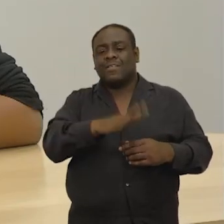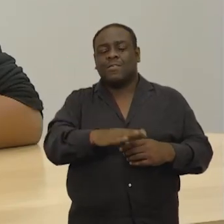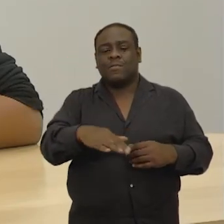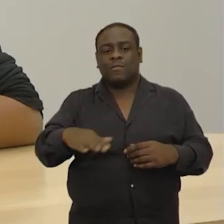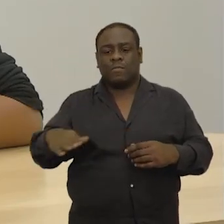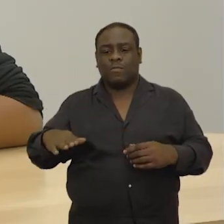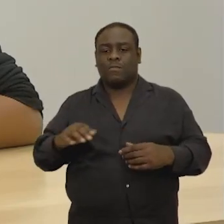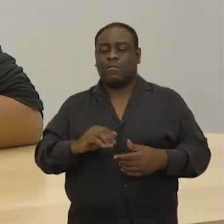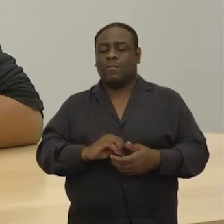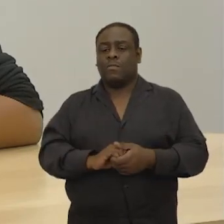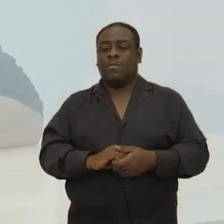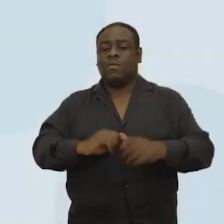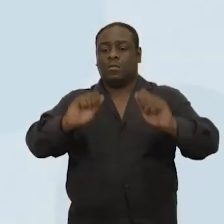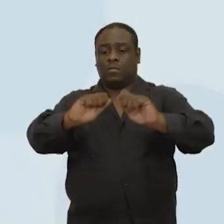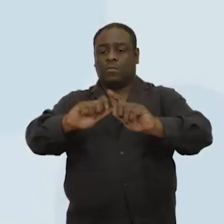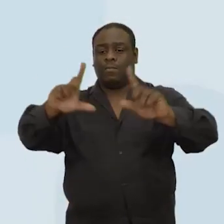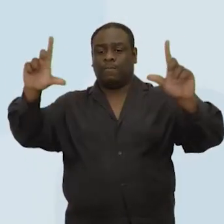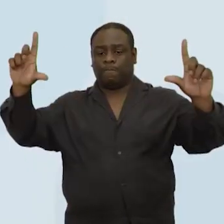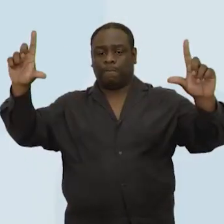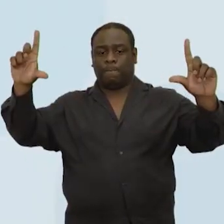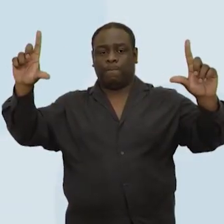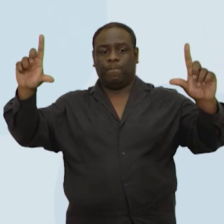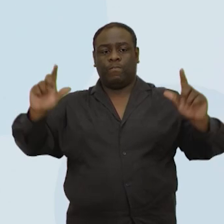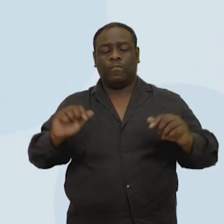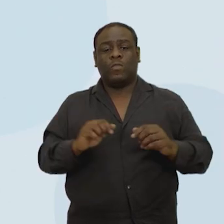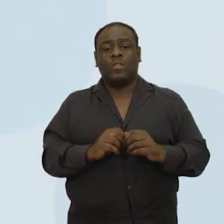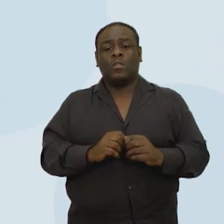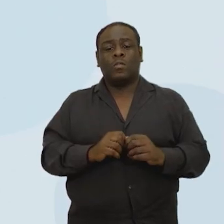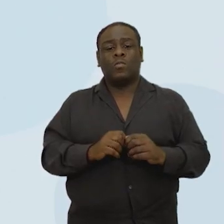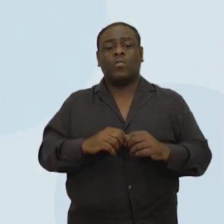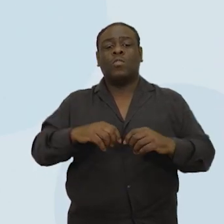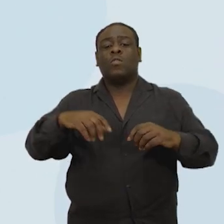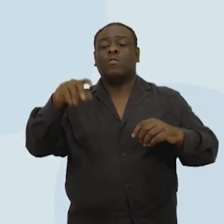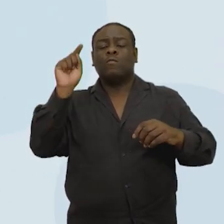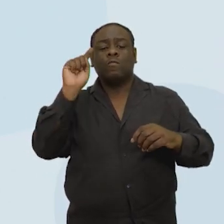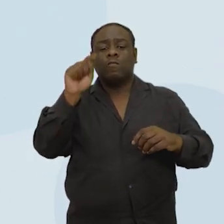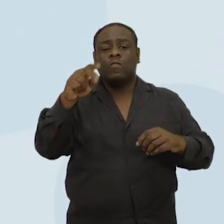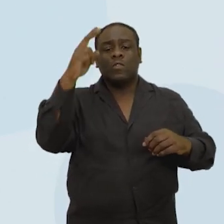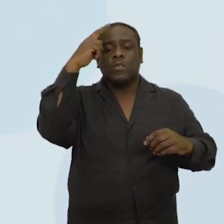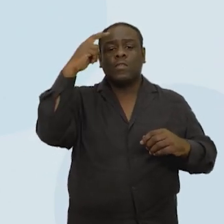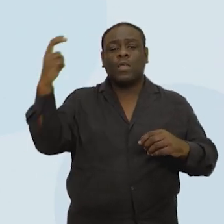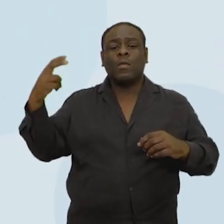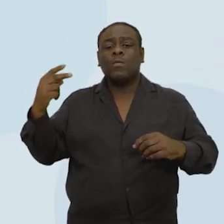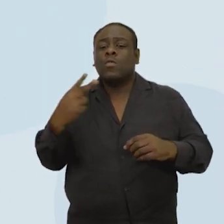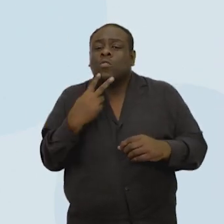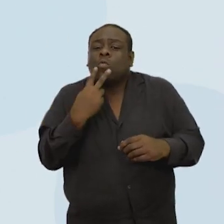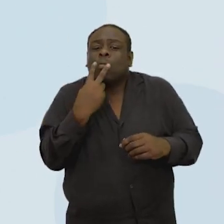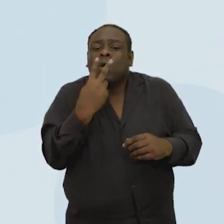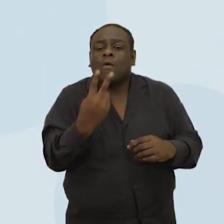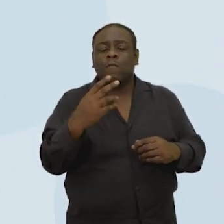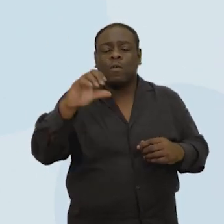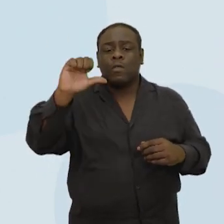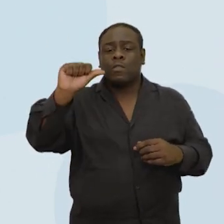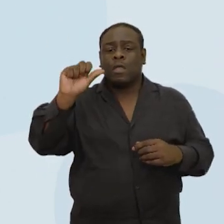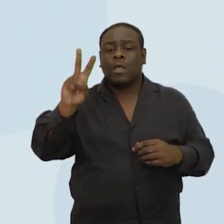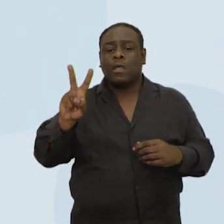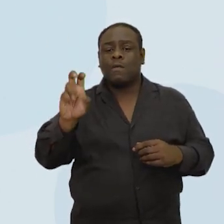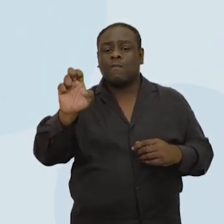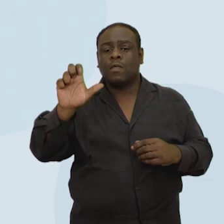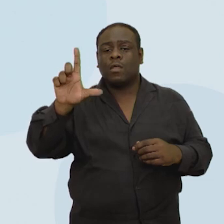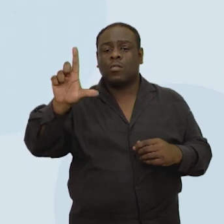próxima tela. Olha só, você sabe o que é uma voz aveludada? Eu não tenho uma voz